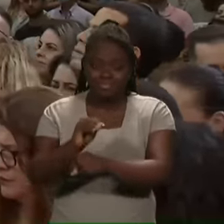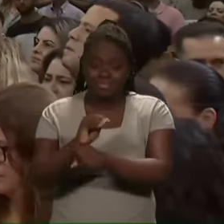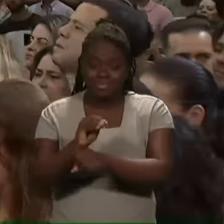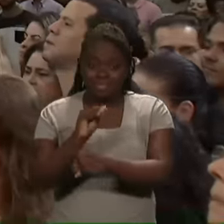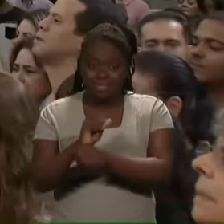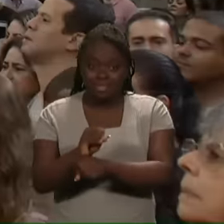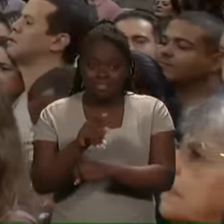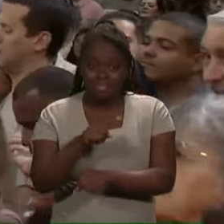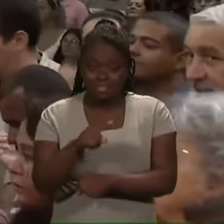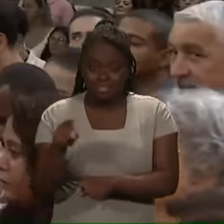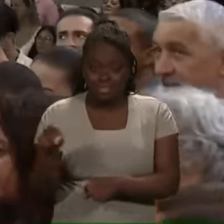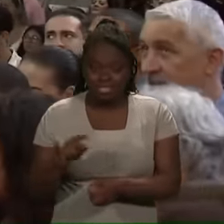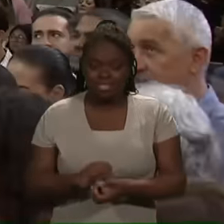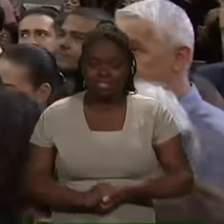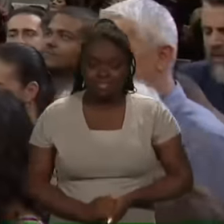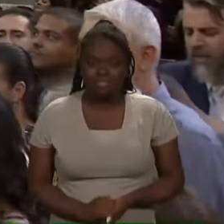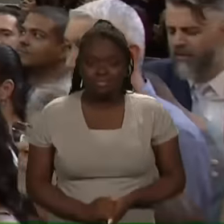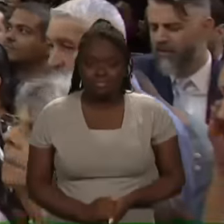vocês.